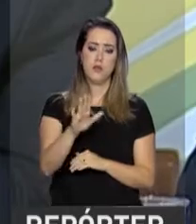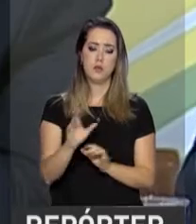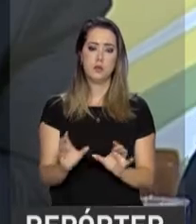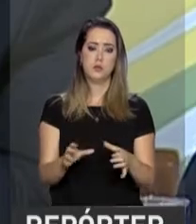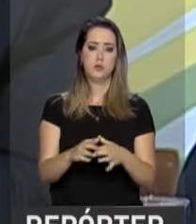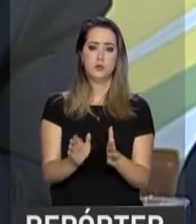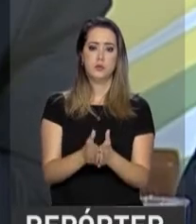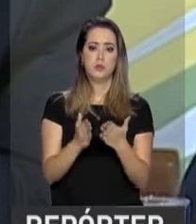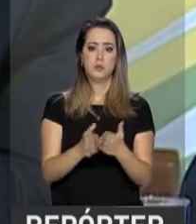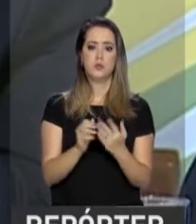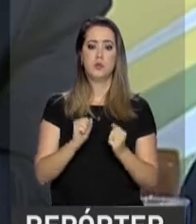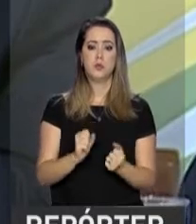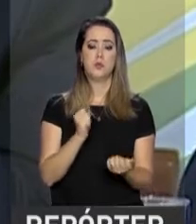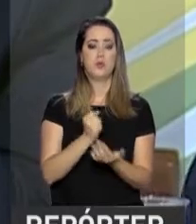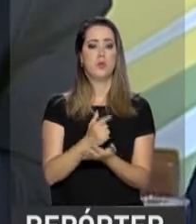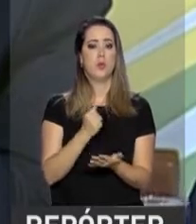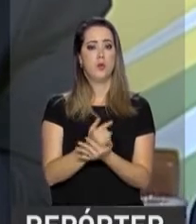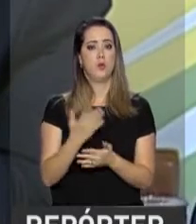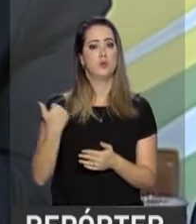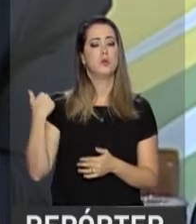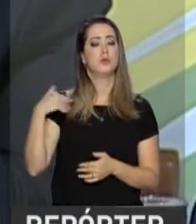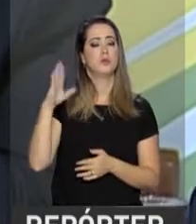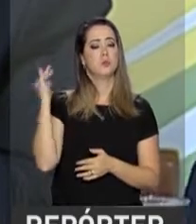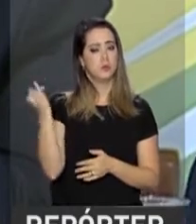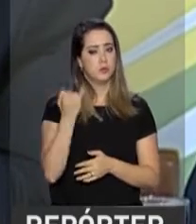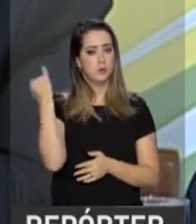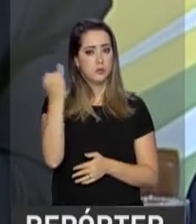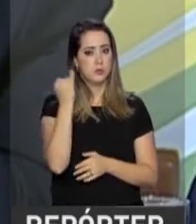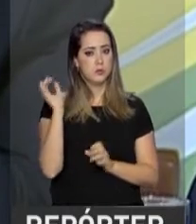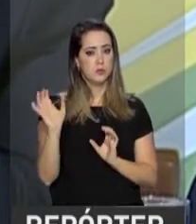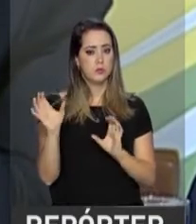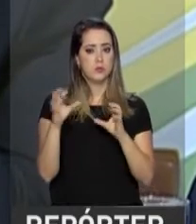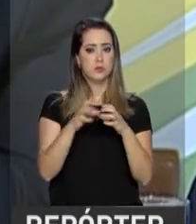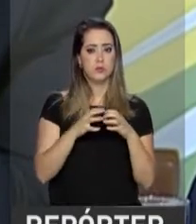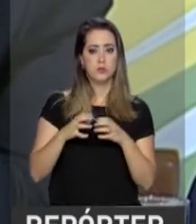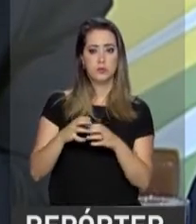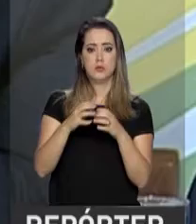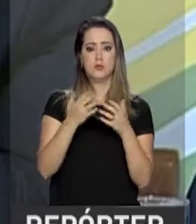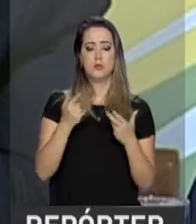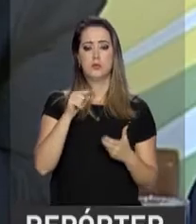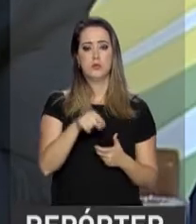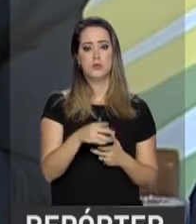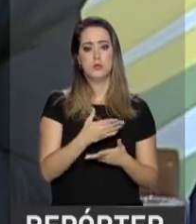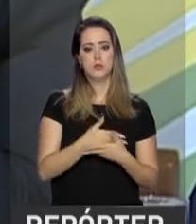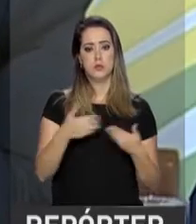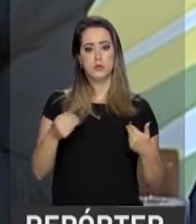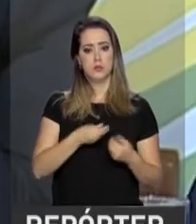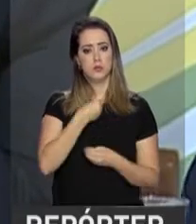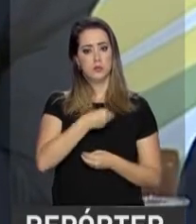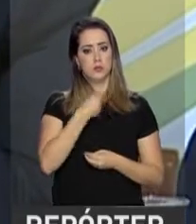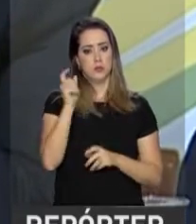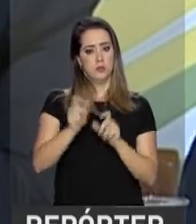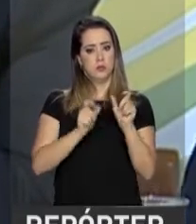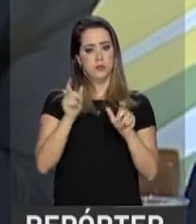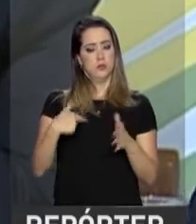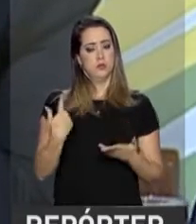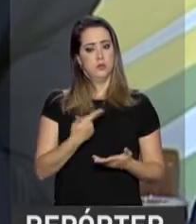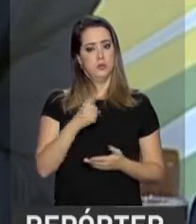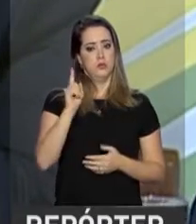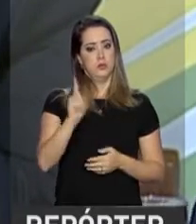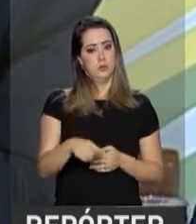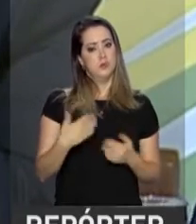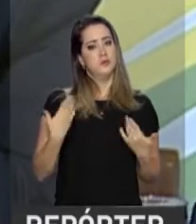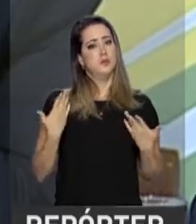isso aumenta o poder de compra isso é relevante para o o o melhor de vida das pessoas eu acho que é